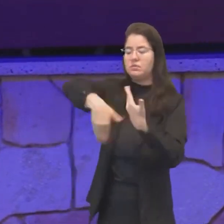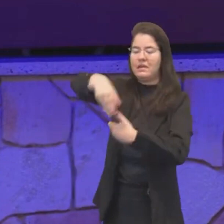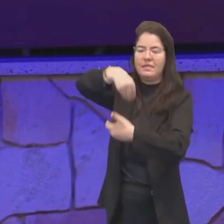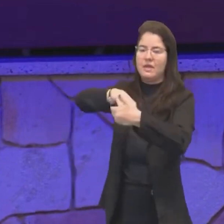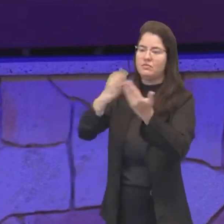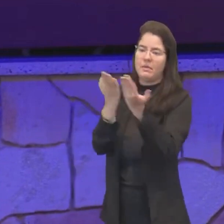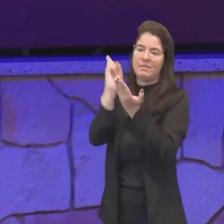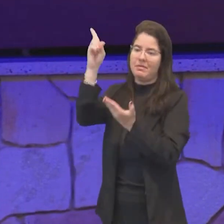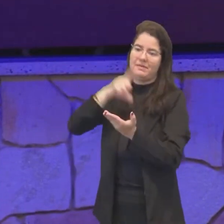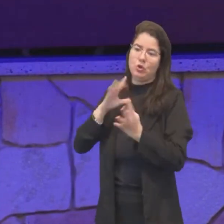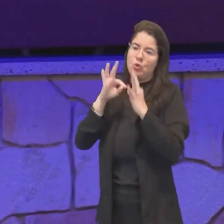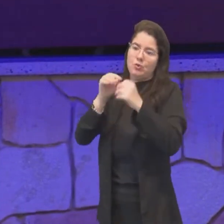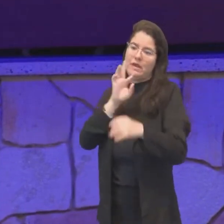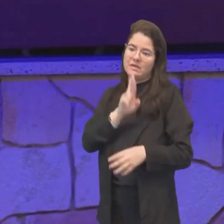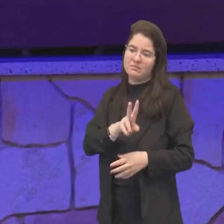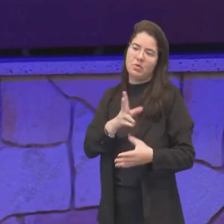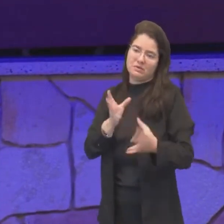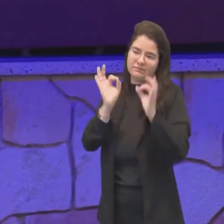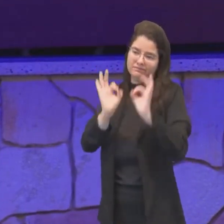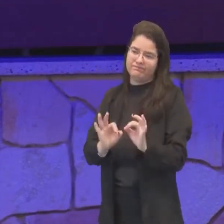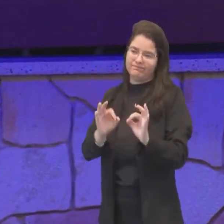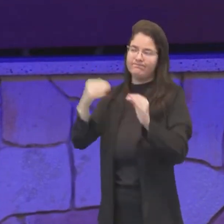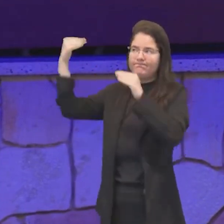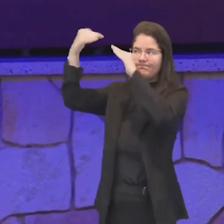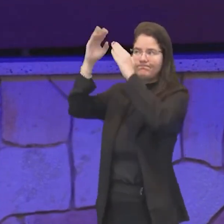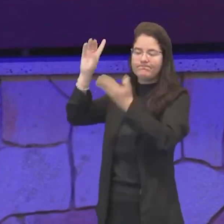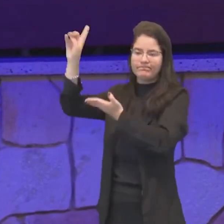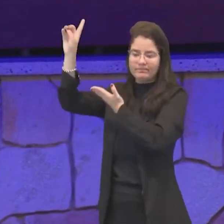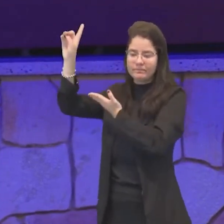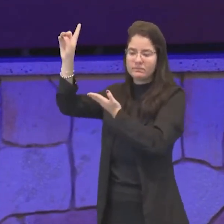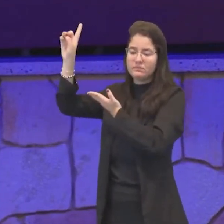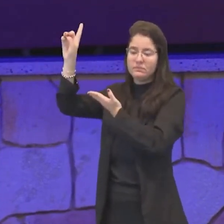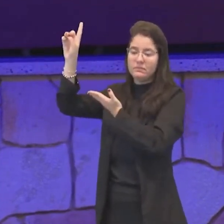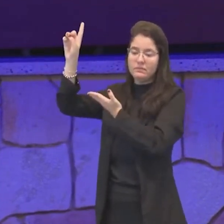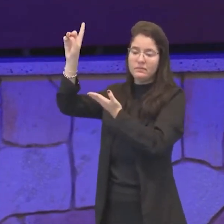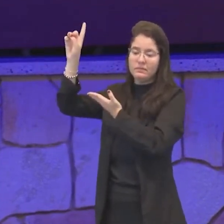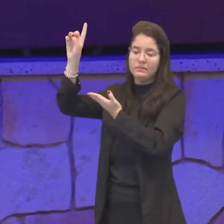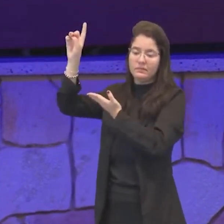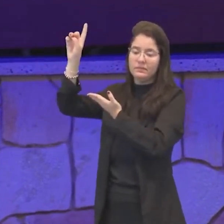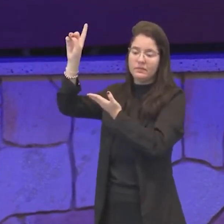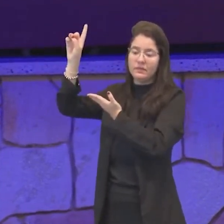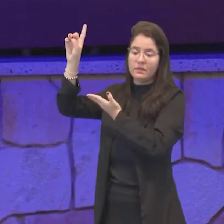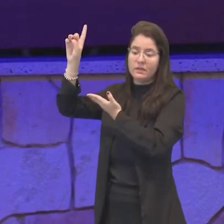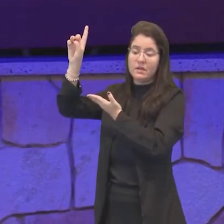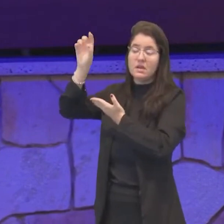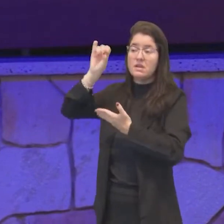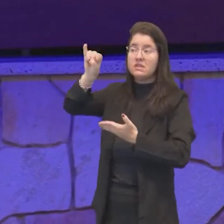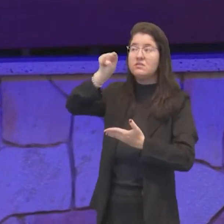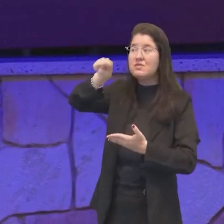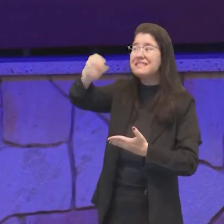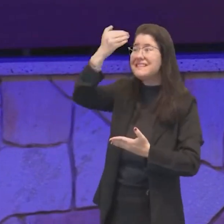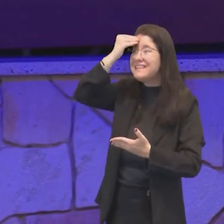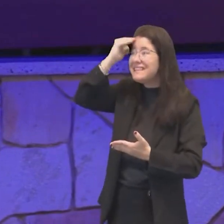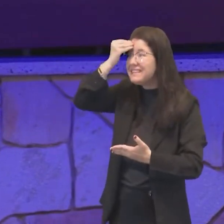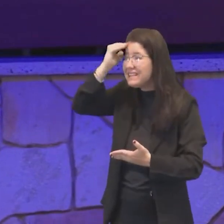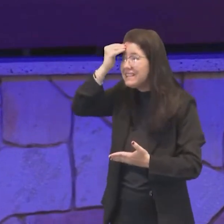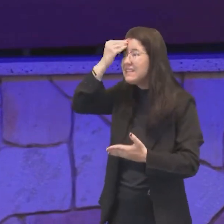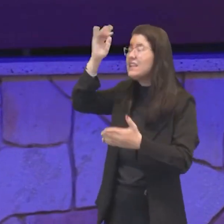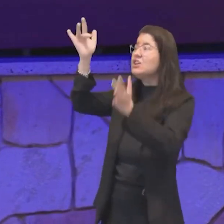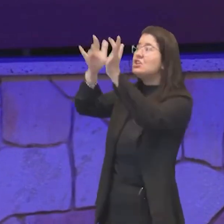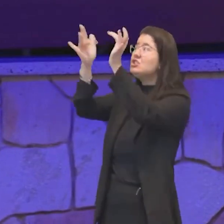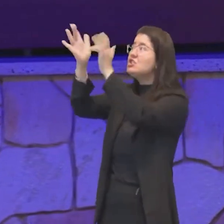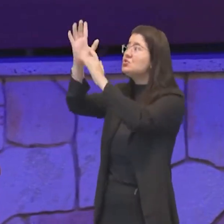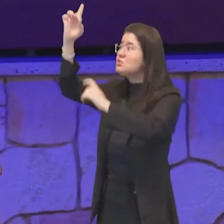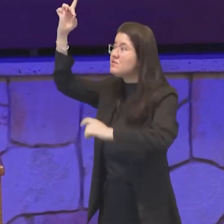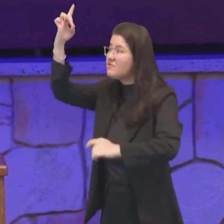Quando você compreende a palavra de Deus, o plano de Deus que é Jesus Cristo para o mundo, você vai entender que o resumo da palavra de Deus é o